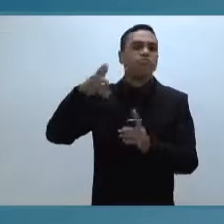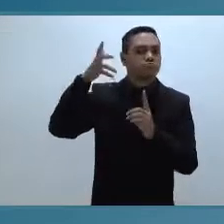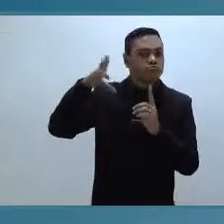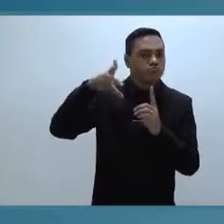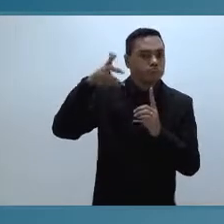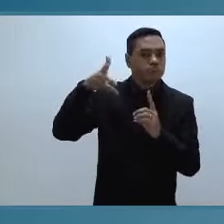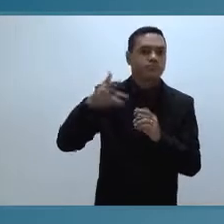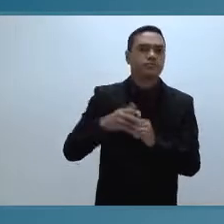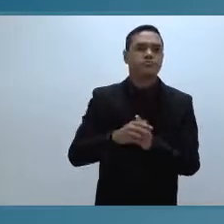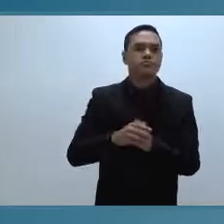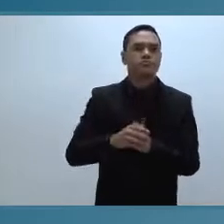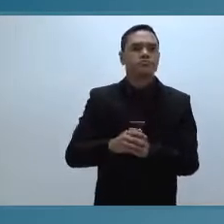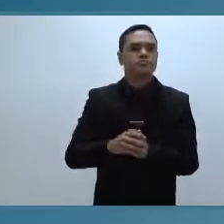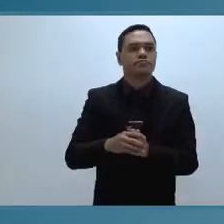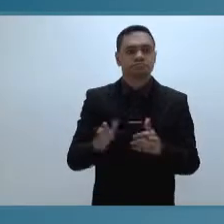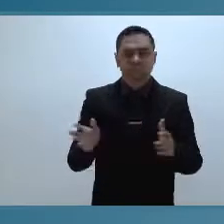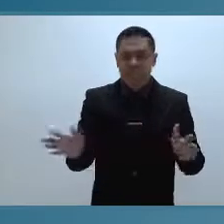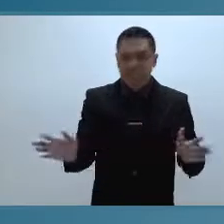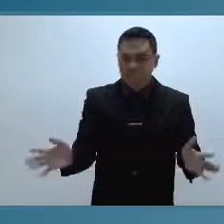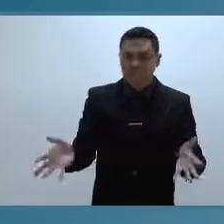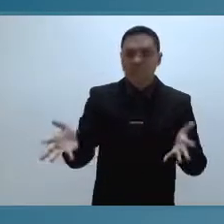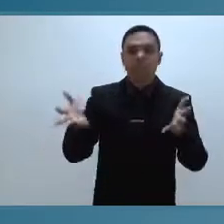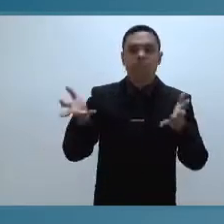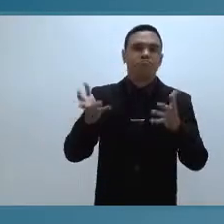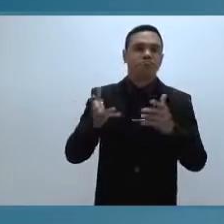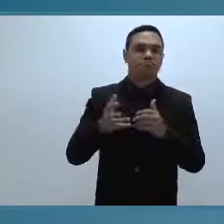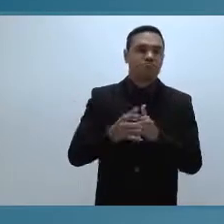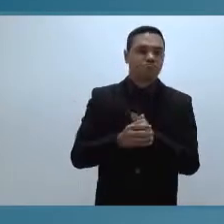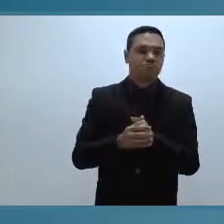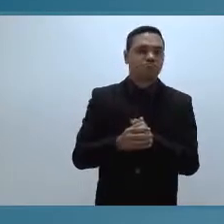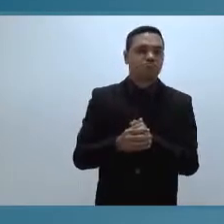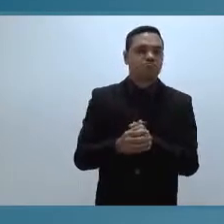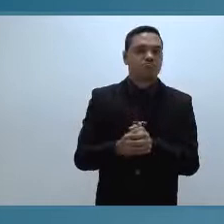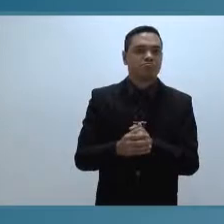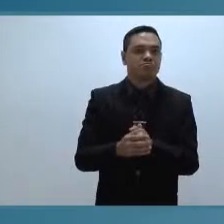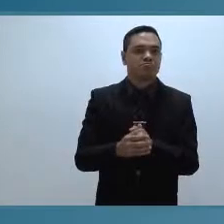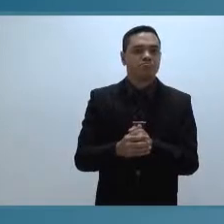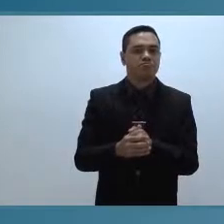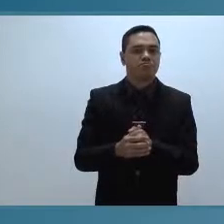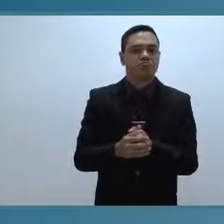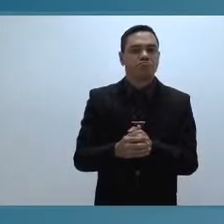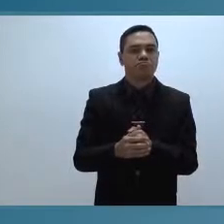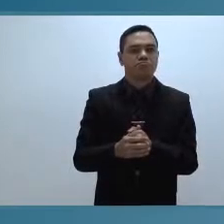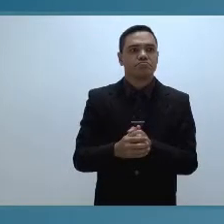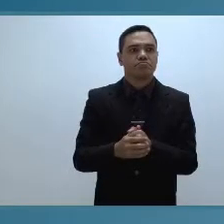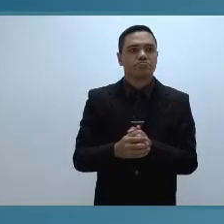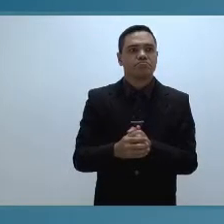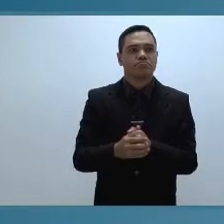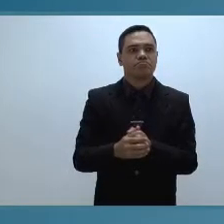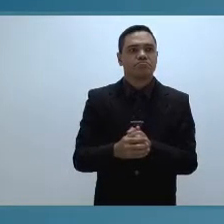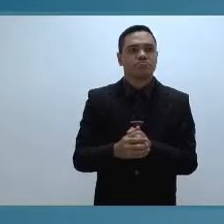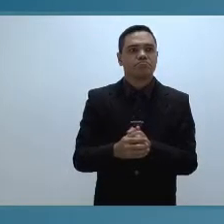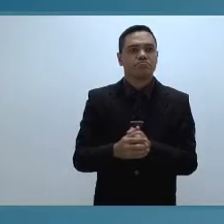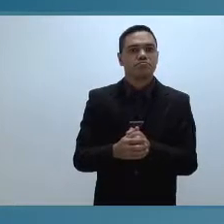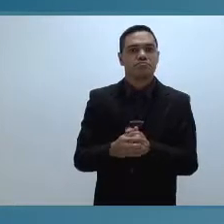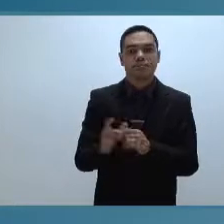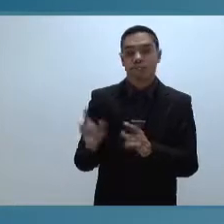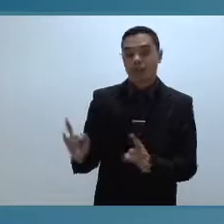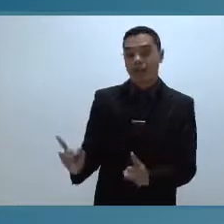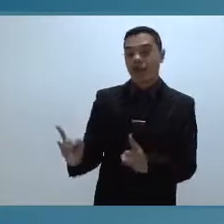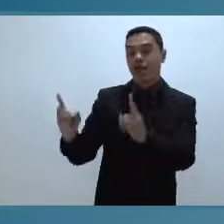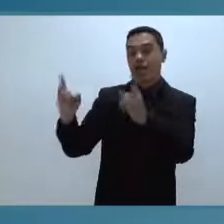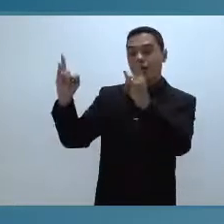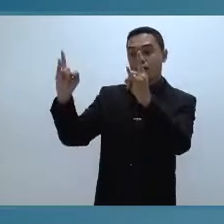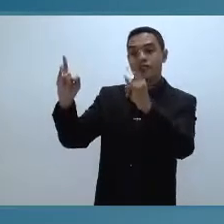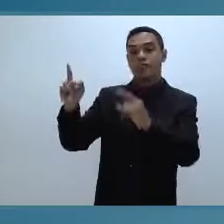eletroestimulação. Técnicas preventivas, prevenções e alívio de dores. Local edifício 7. Plenário